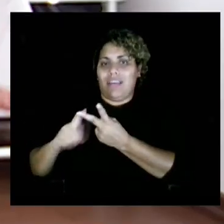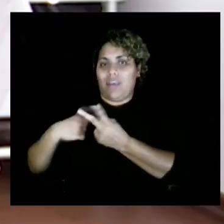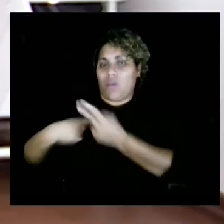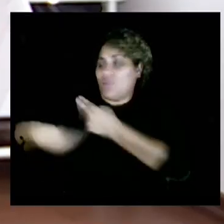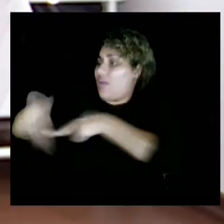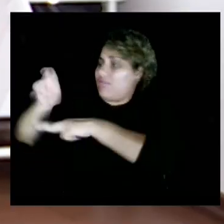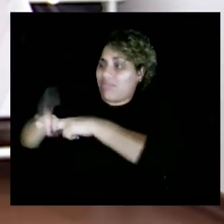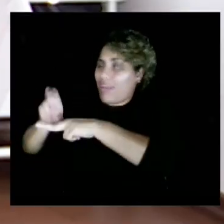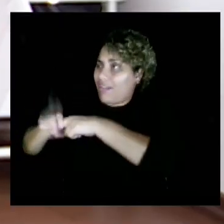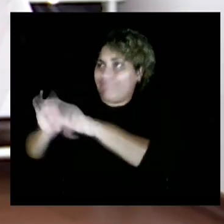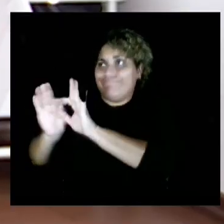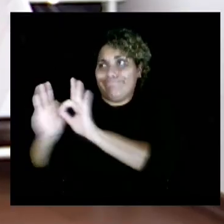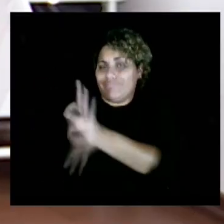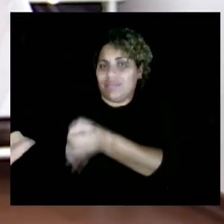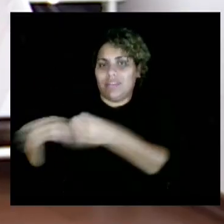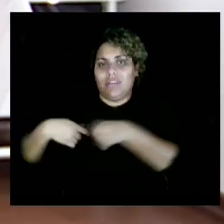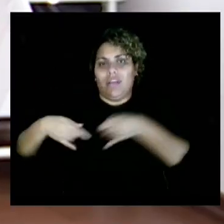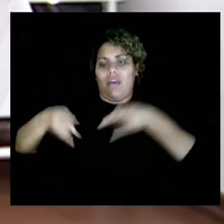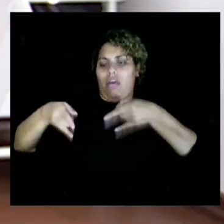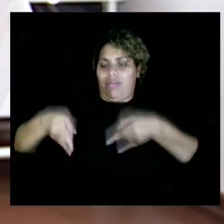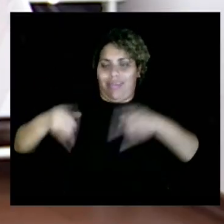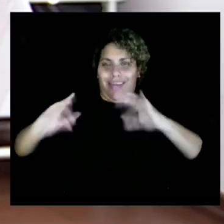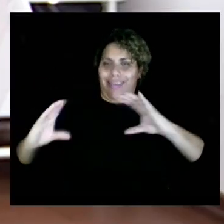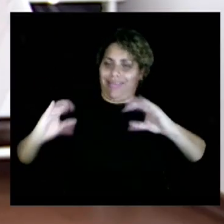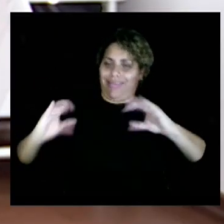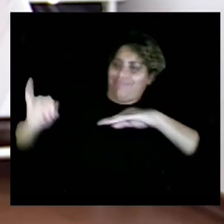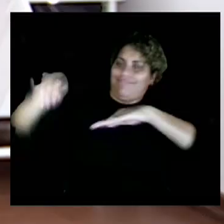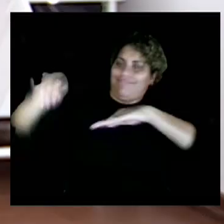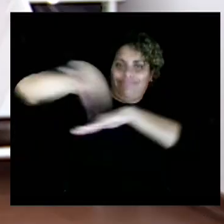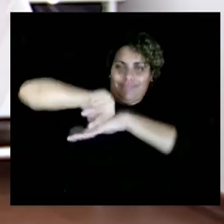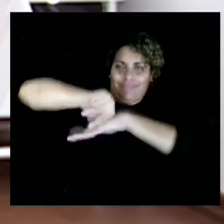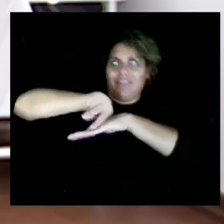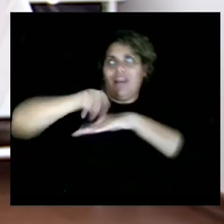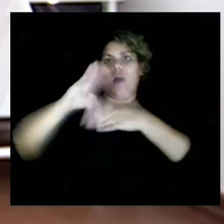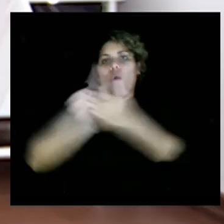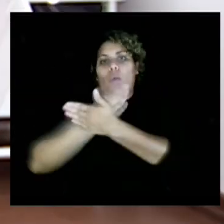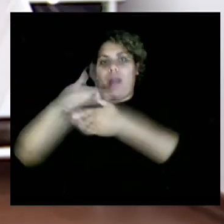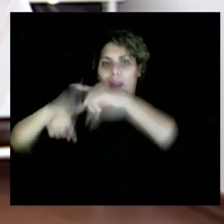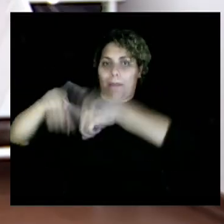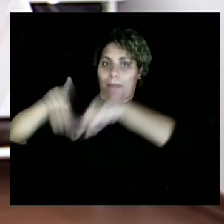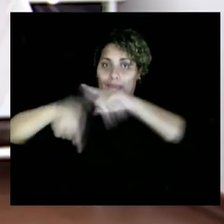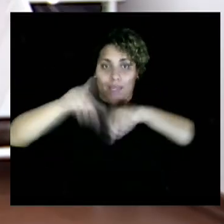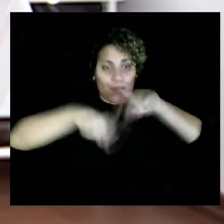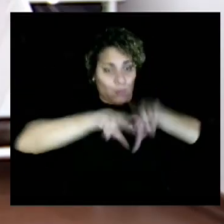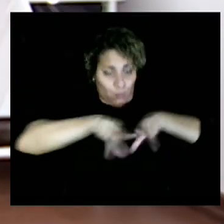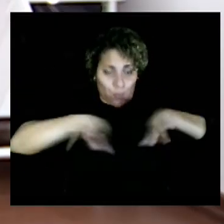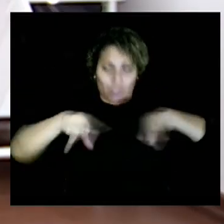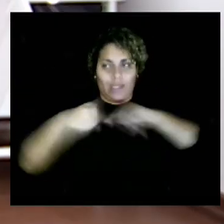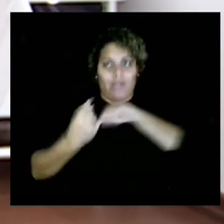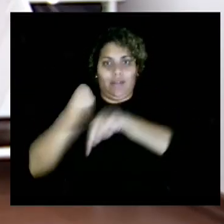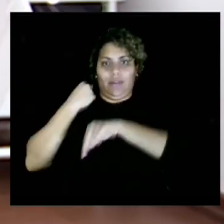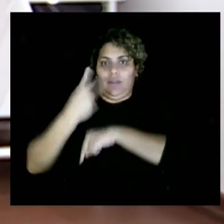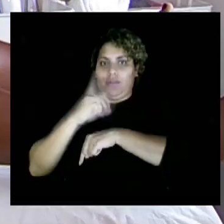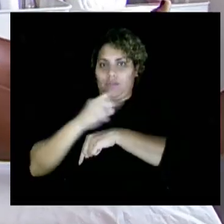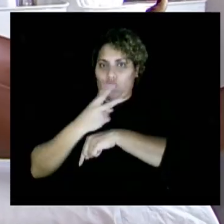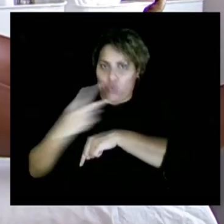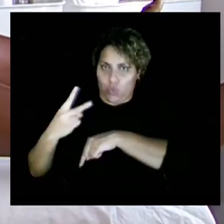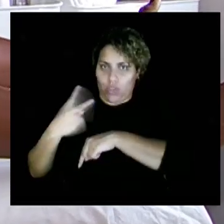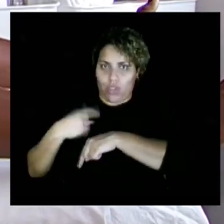e a maca e alguns equipamentos, que eu sempre tive equipamentos desde o começo. Em 2022 eu renovei os